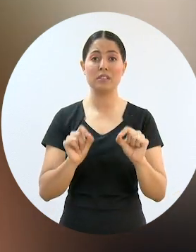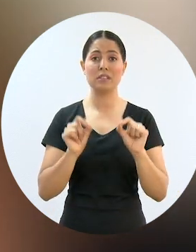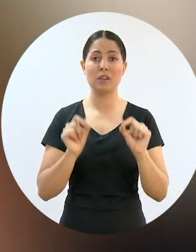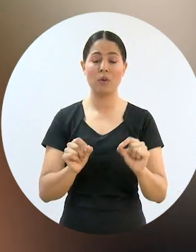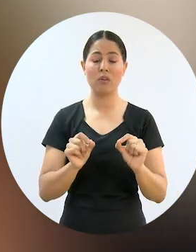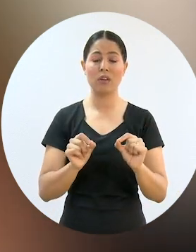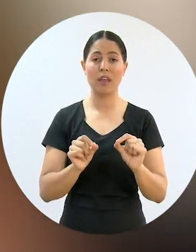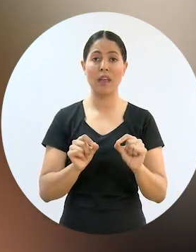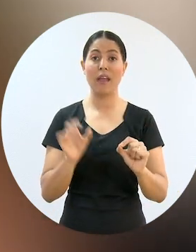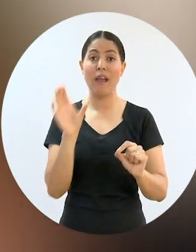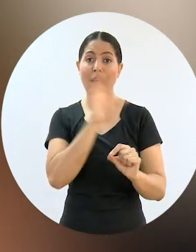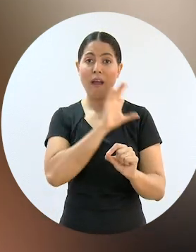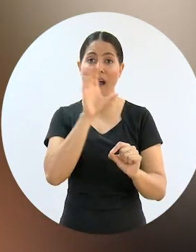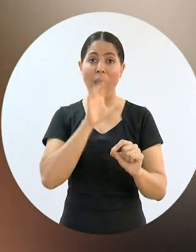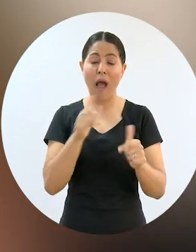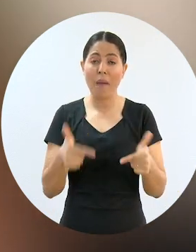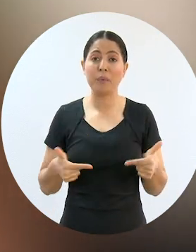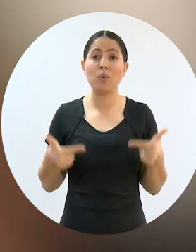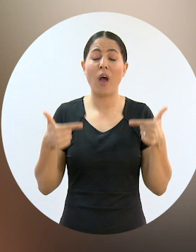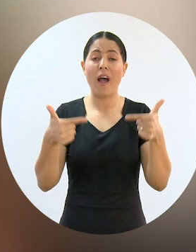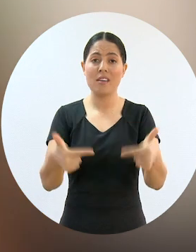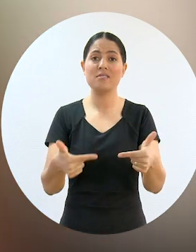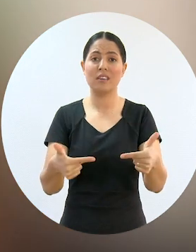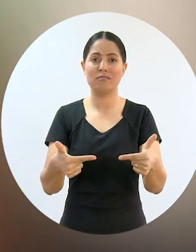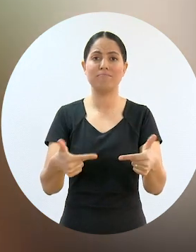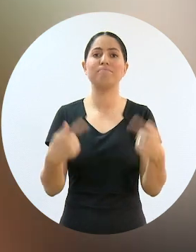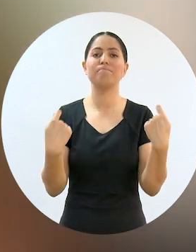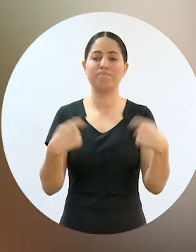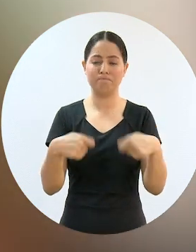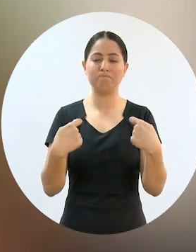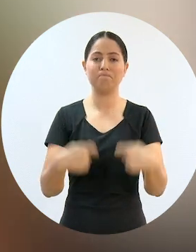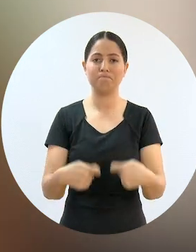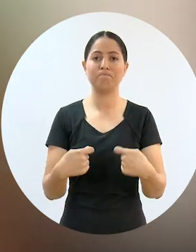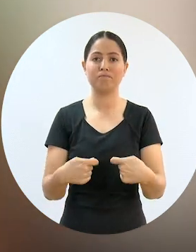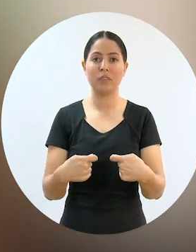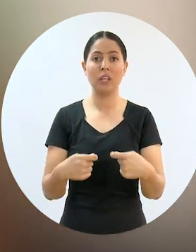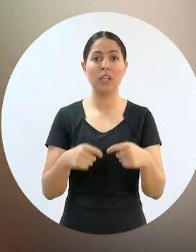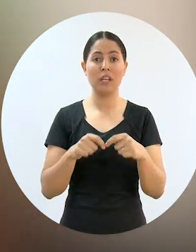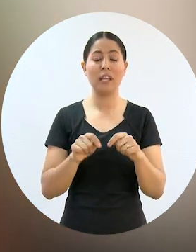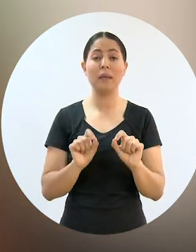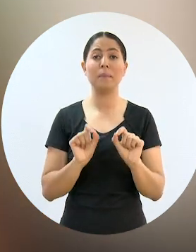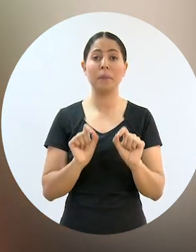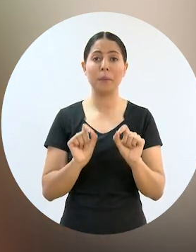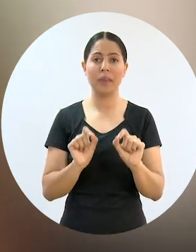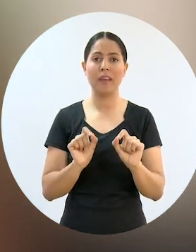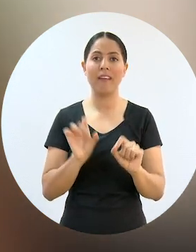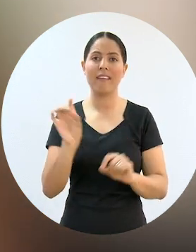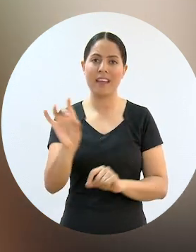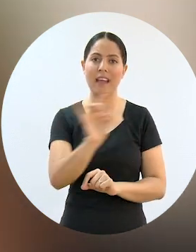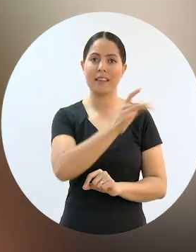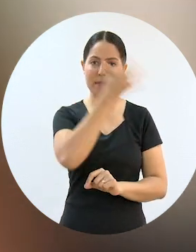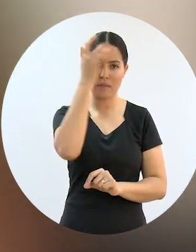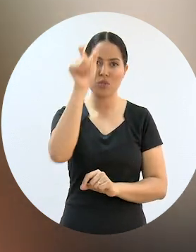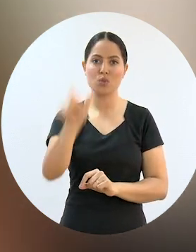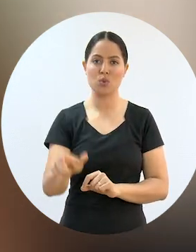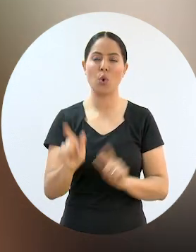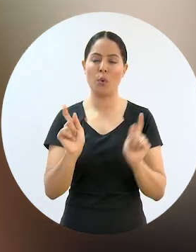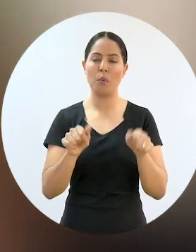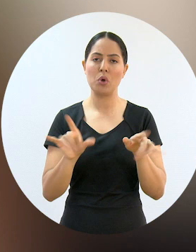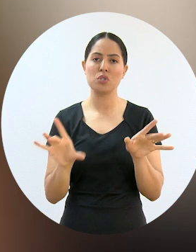adotem medidas uniformes e, acima de tudo, que cada um de nós possamos